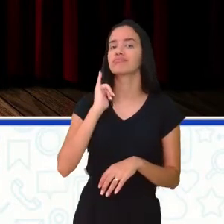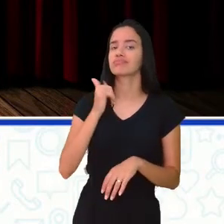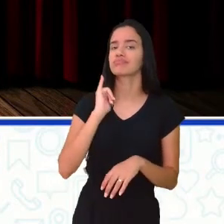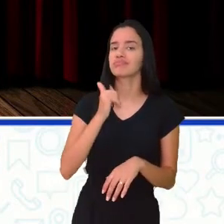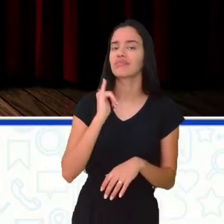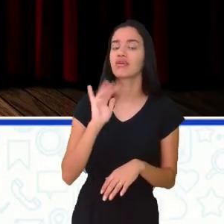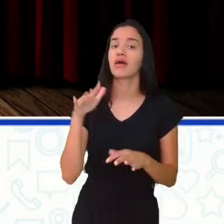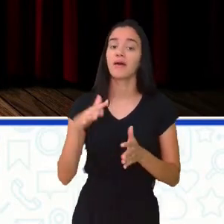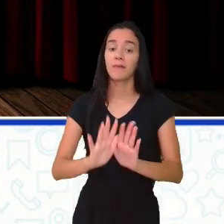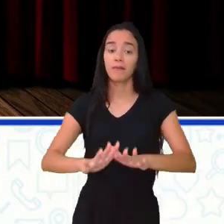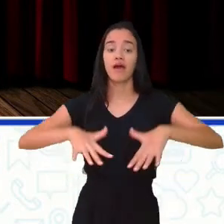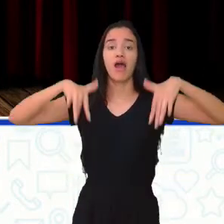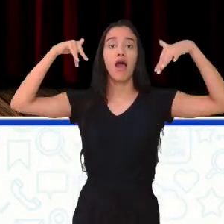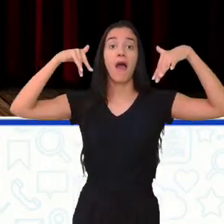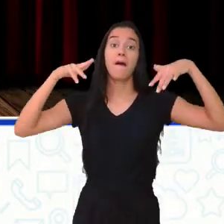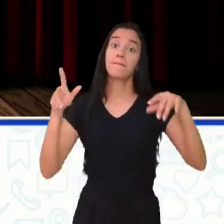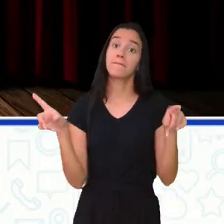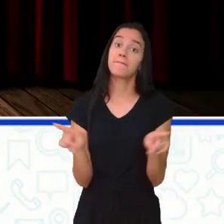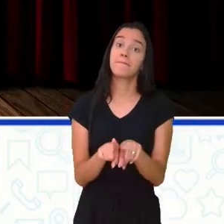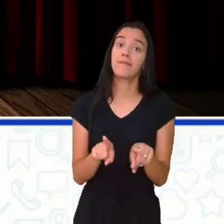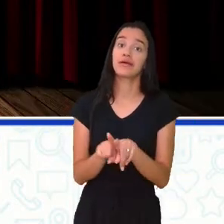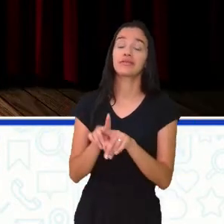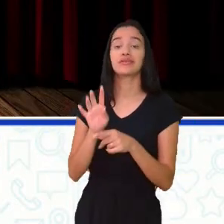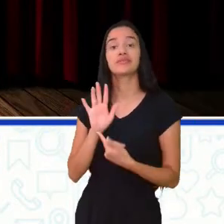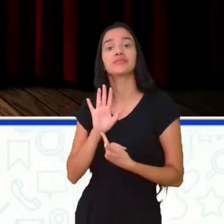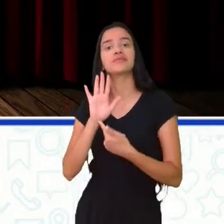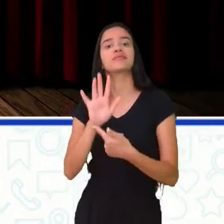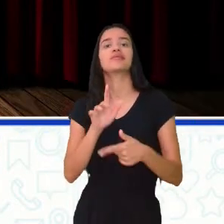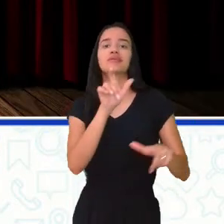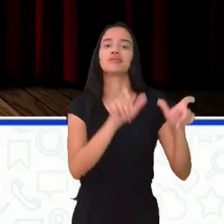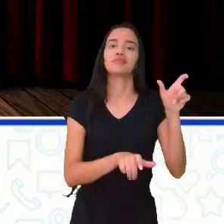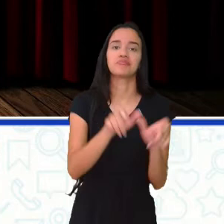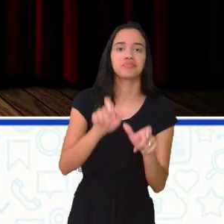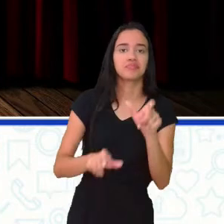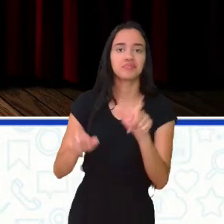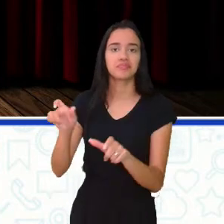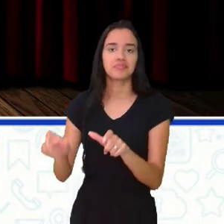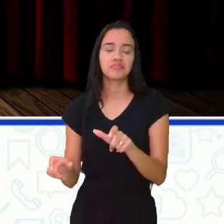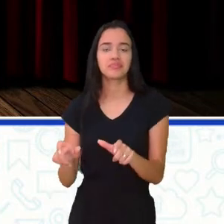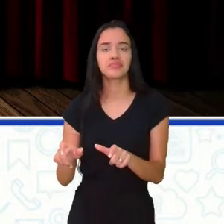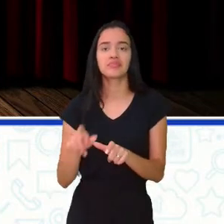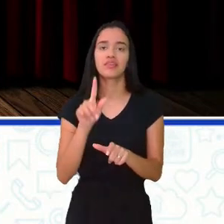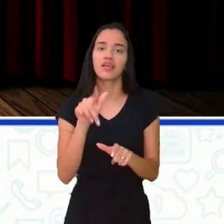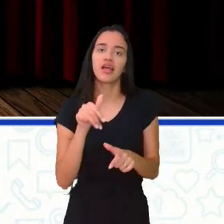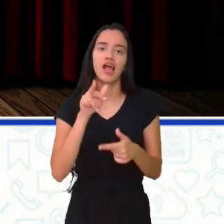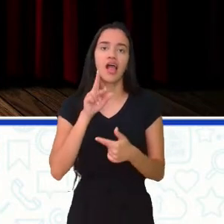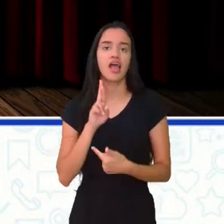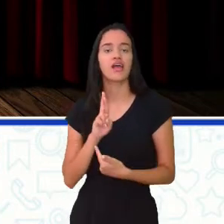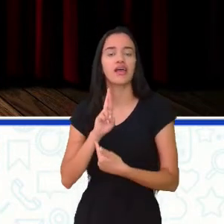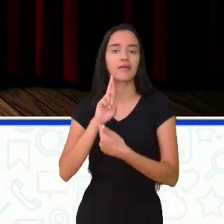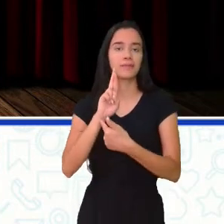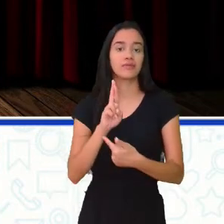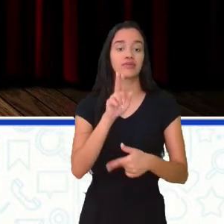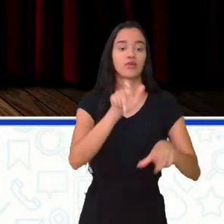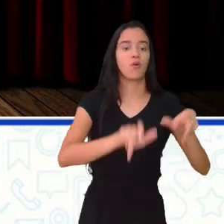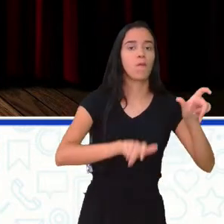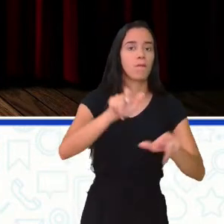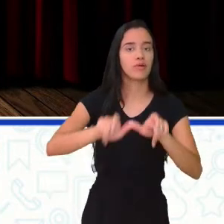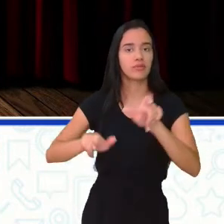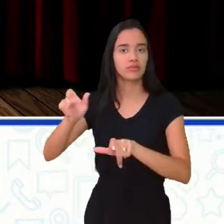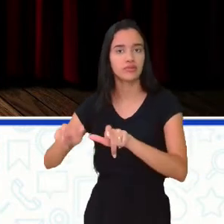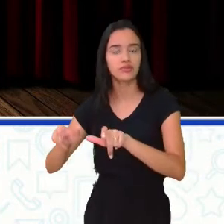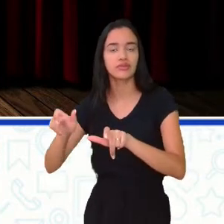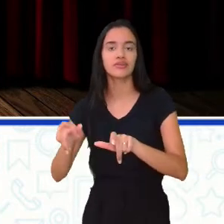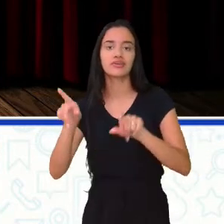para a plateia, mas seria mostrada pelos atores, que, representando os